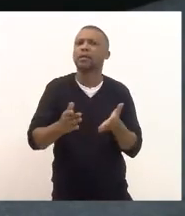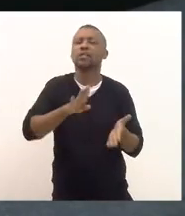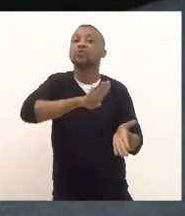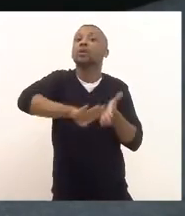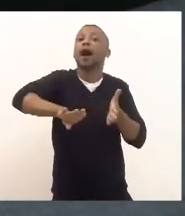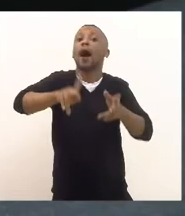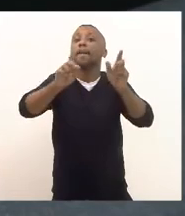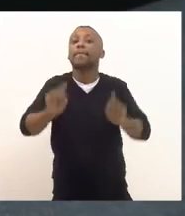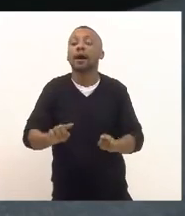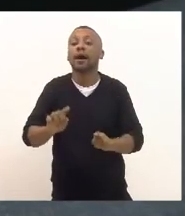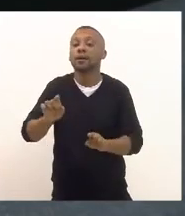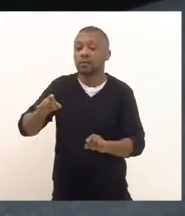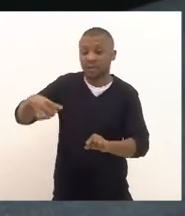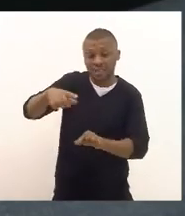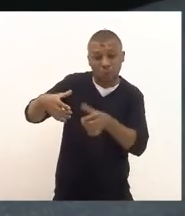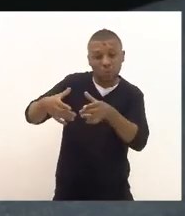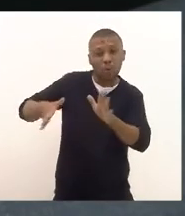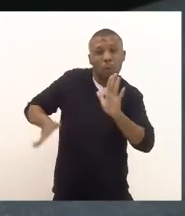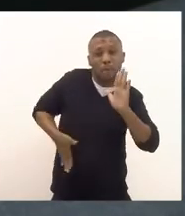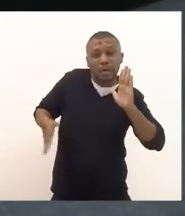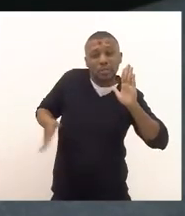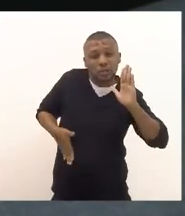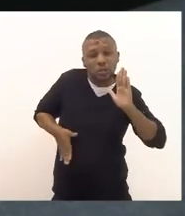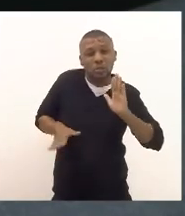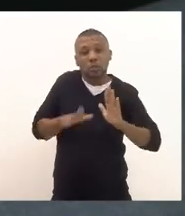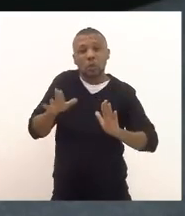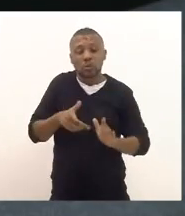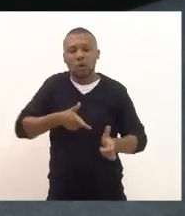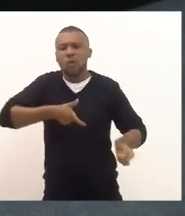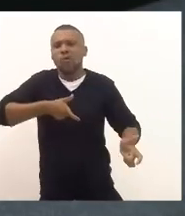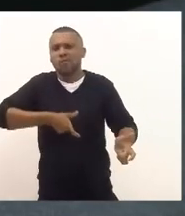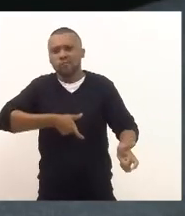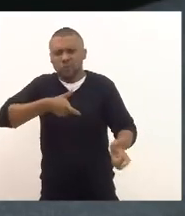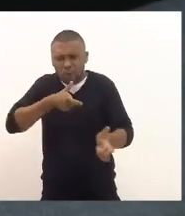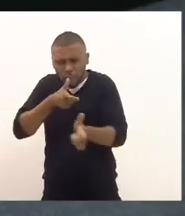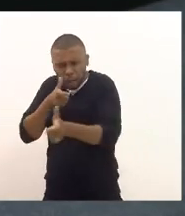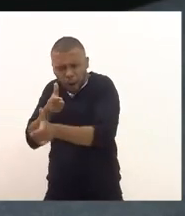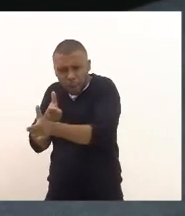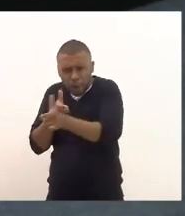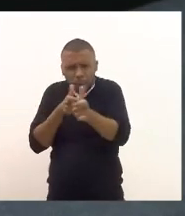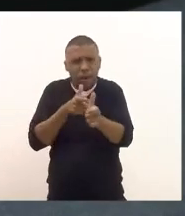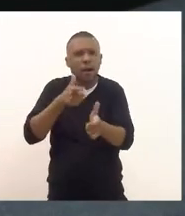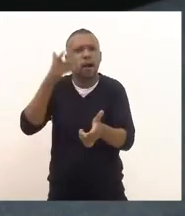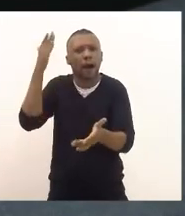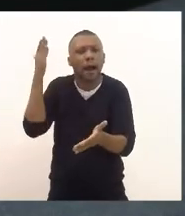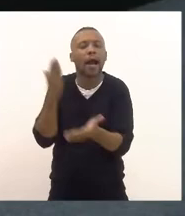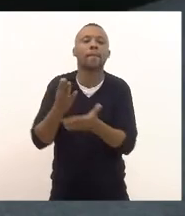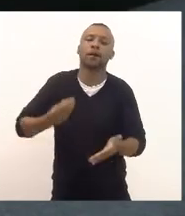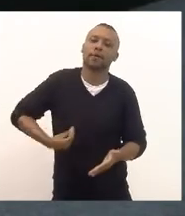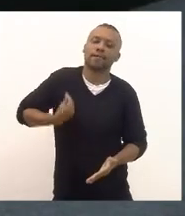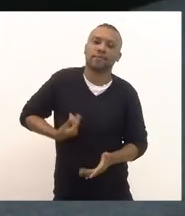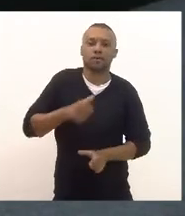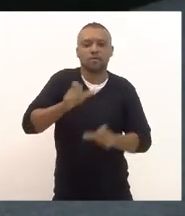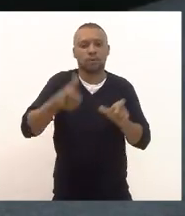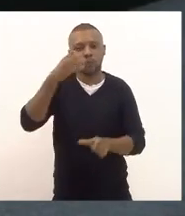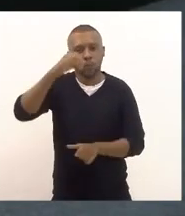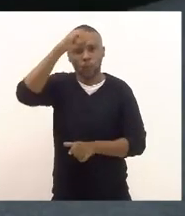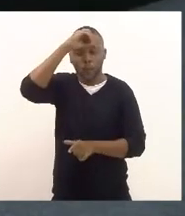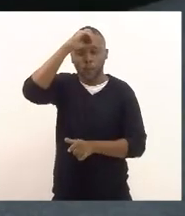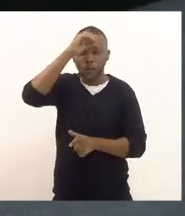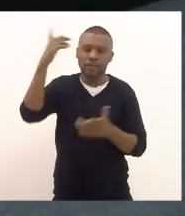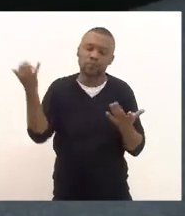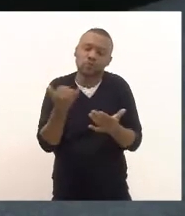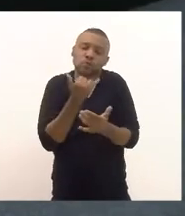que são bandidos pessoas que usam fuzis e que querem acabar com a vida de inocentes tão